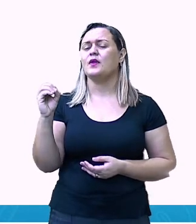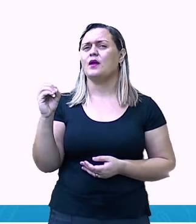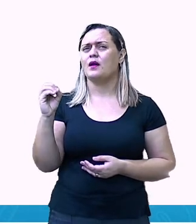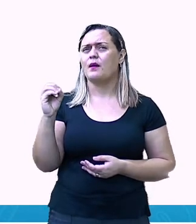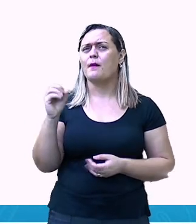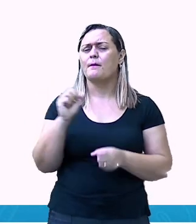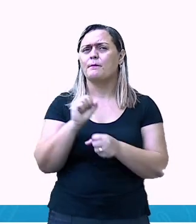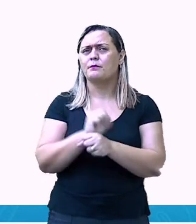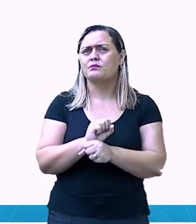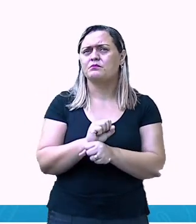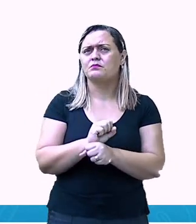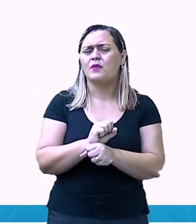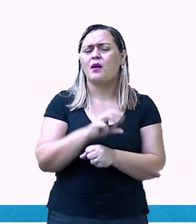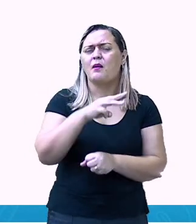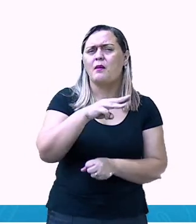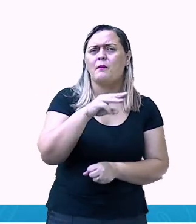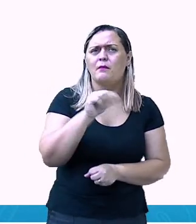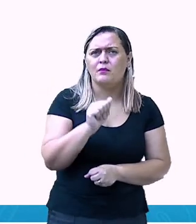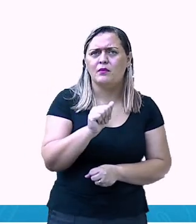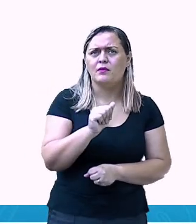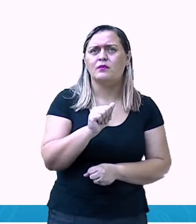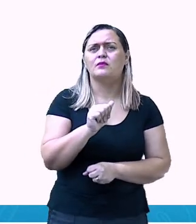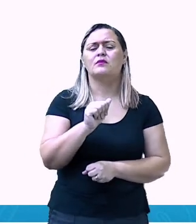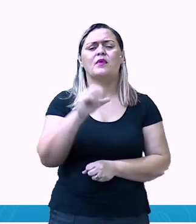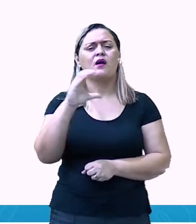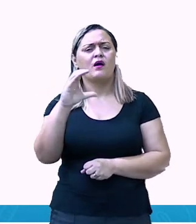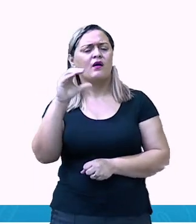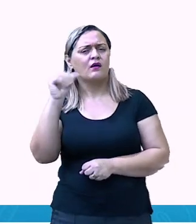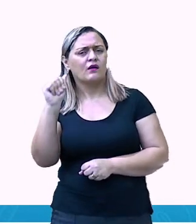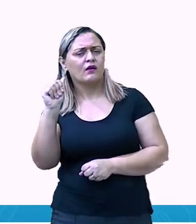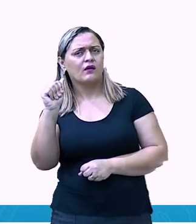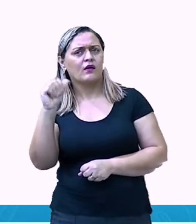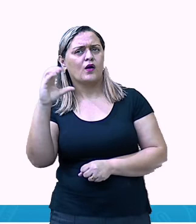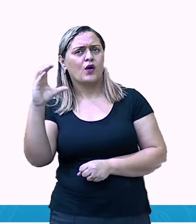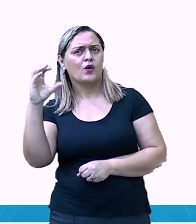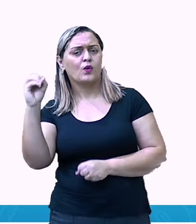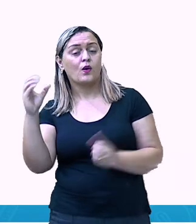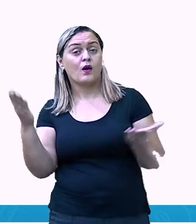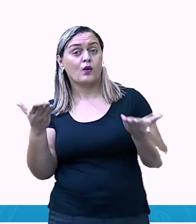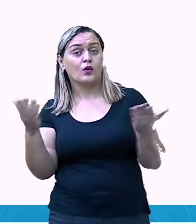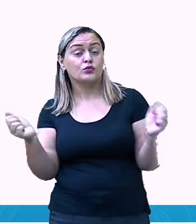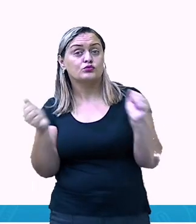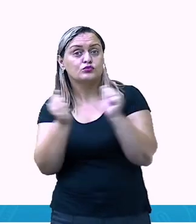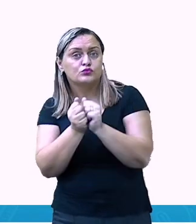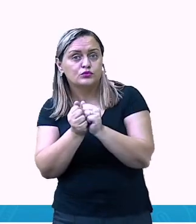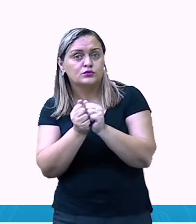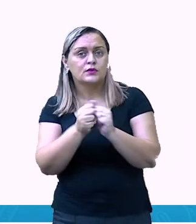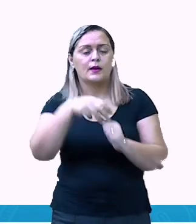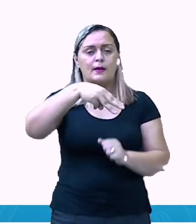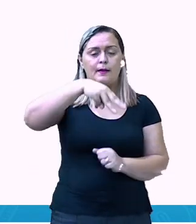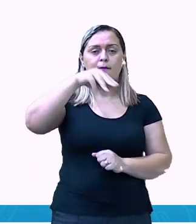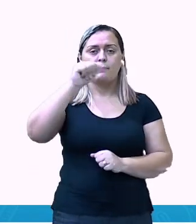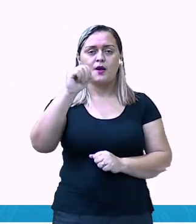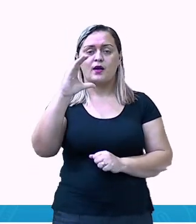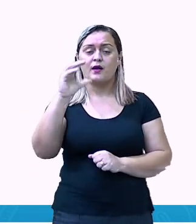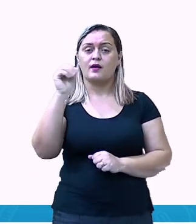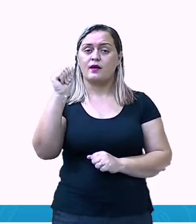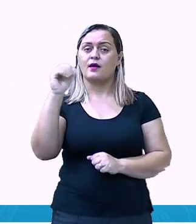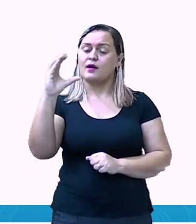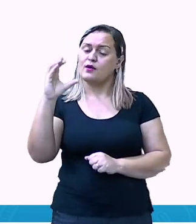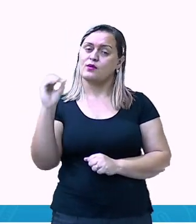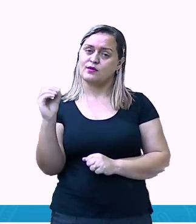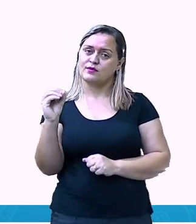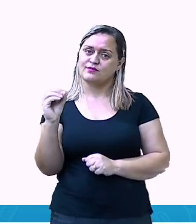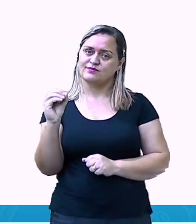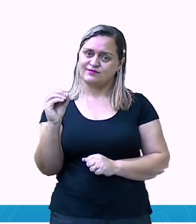Macaco. Muito bem. Então, treino. E se você tem dificuldade em identificar sílaba, vai identificando sílaba